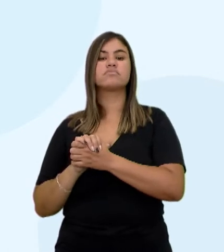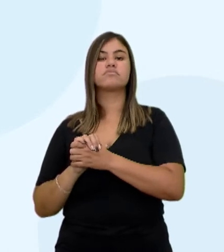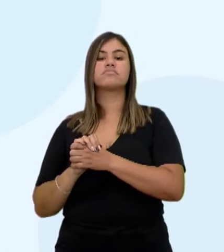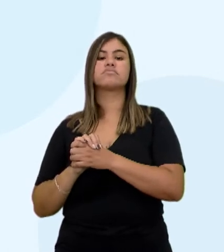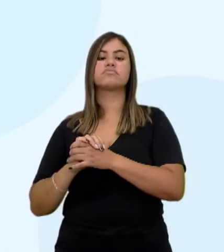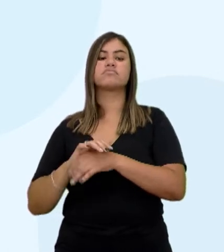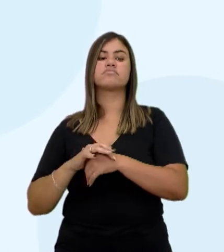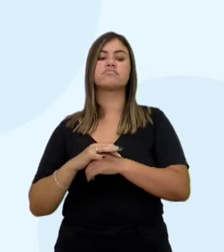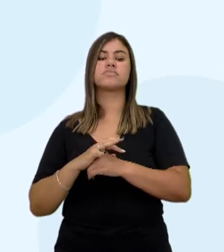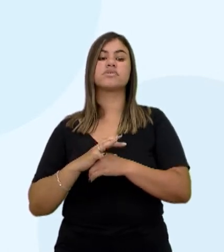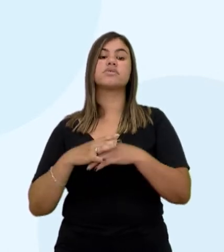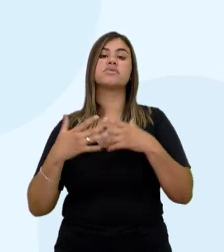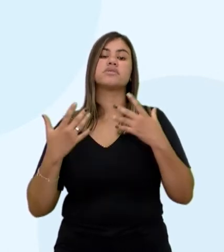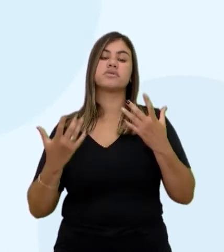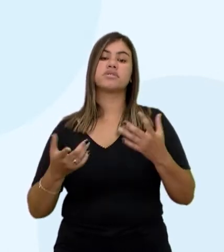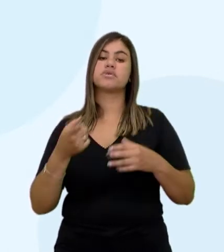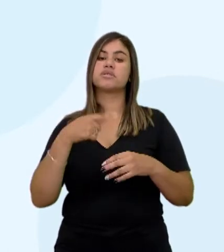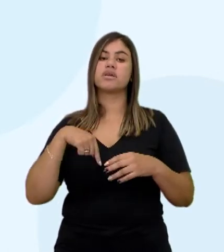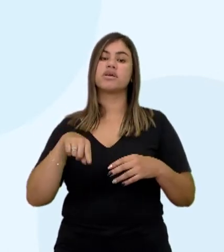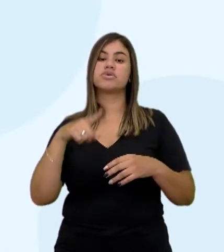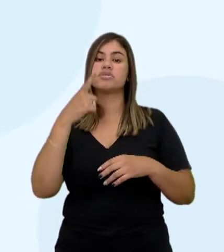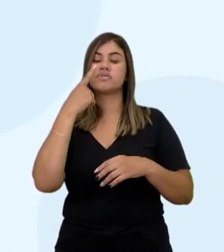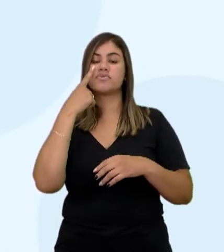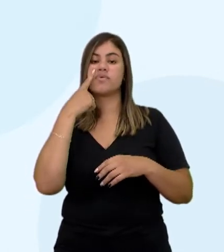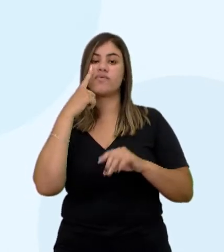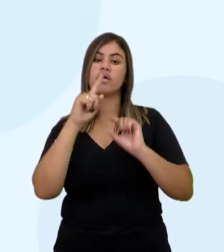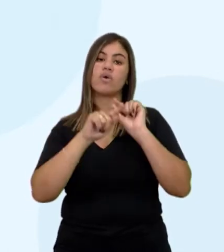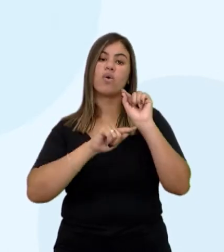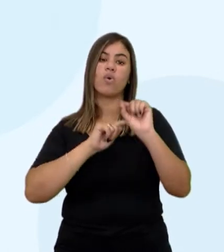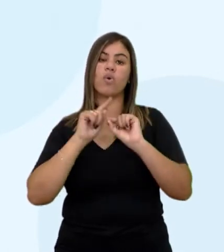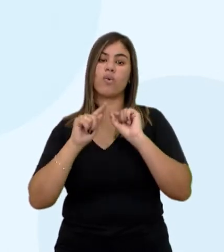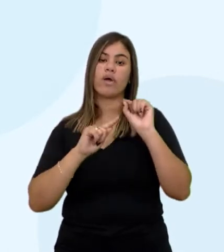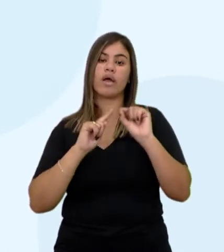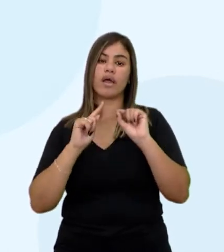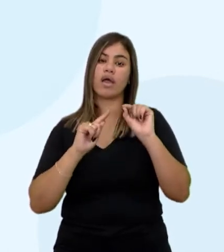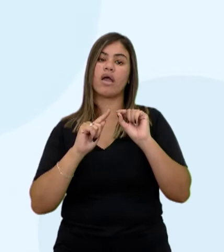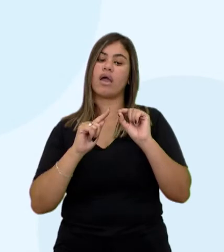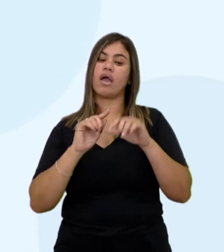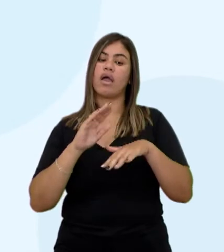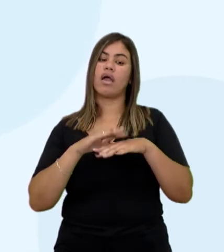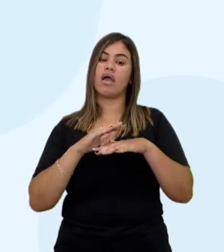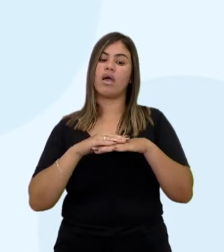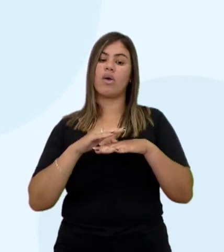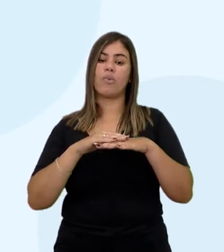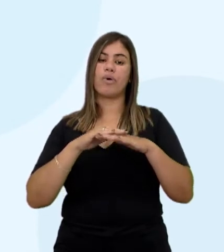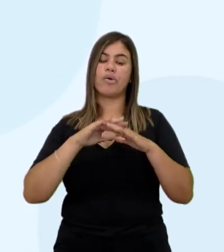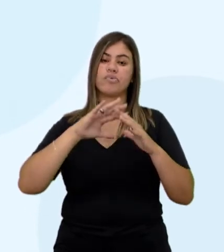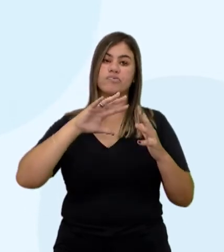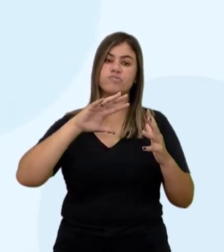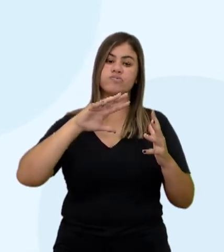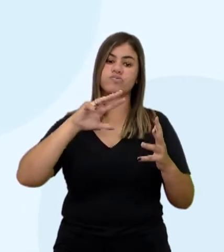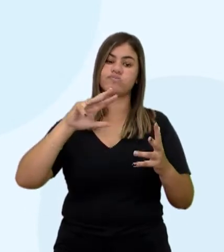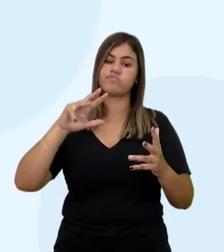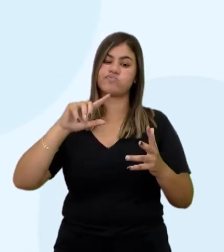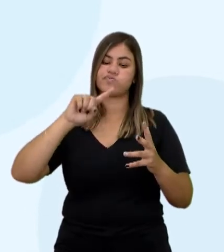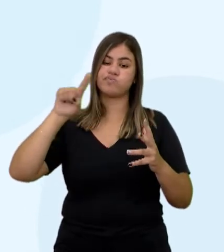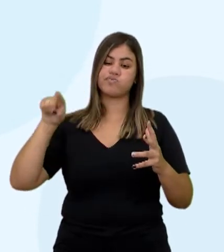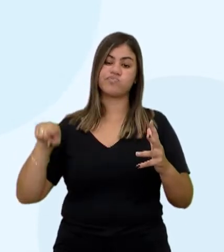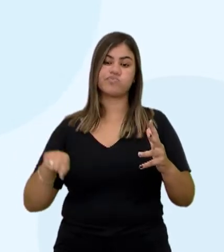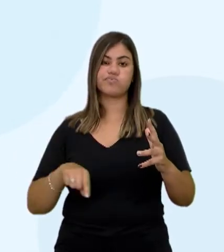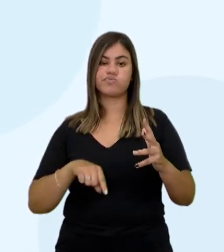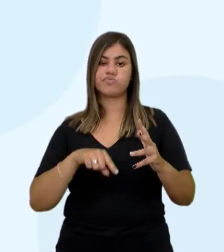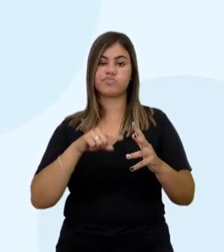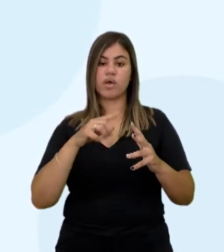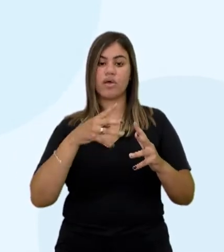3 milhões de anos. E a gente vê, o que é interessante ver nessa formação aí da escala do tempo geológico circular, é